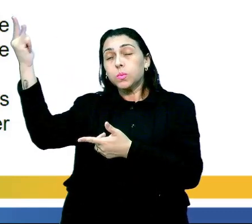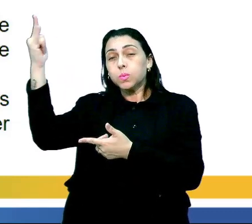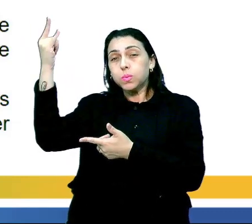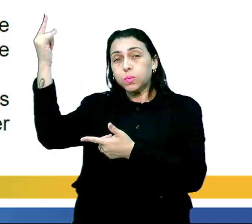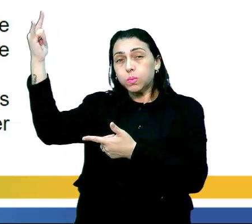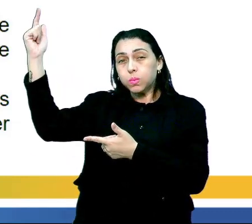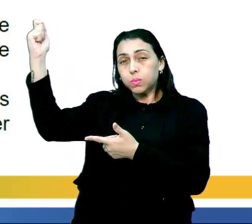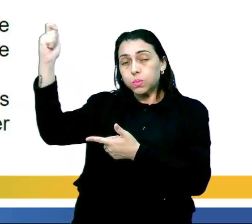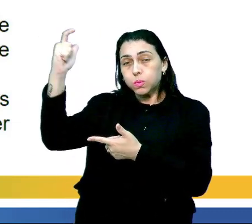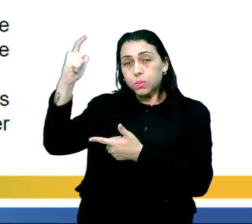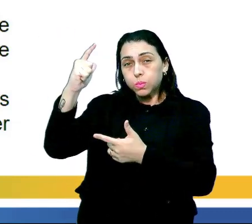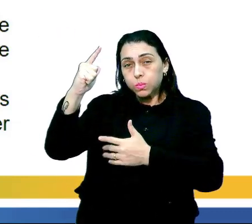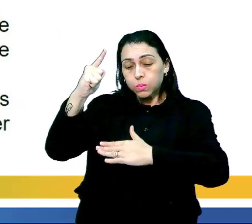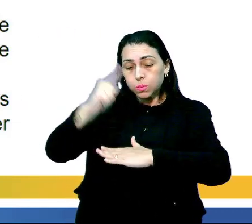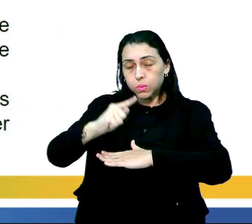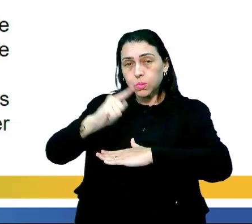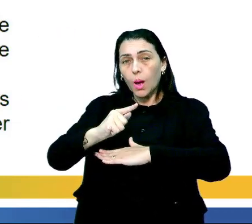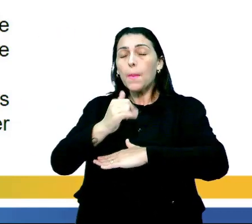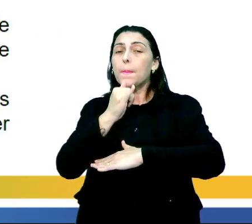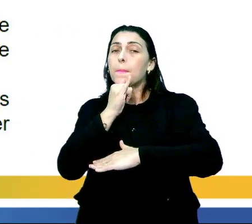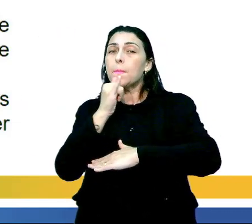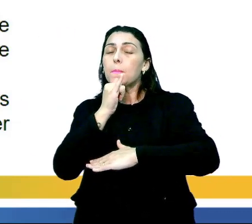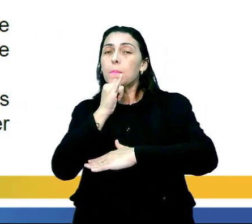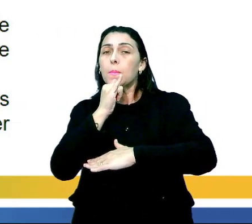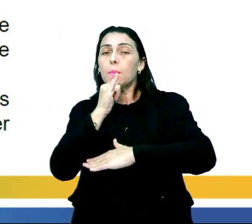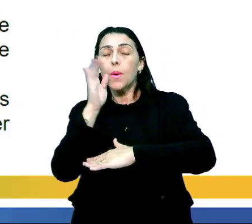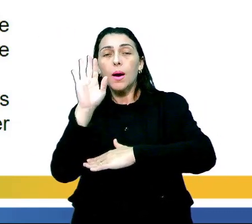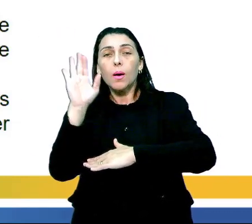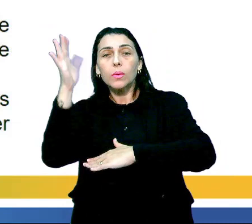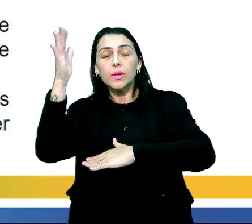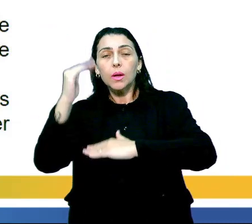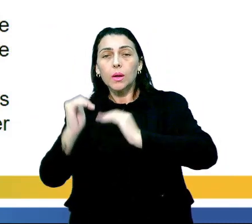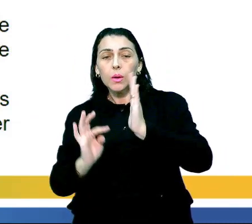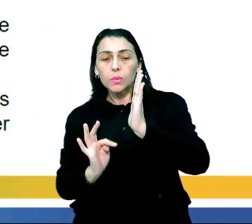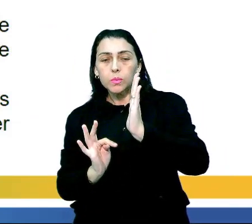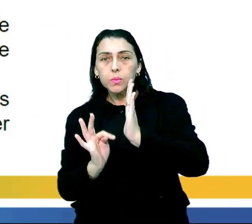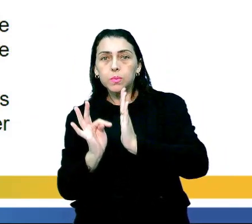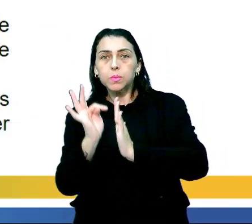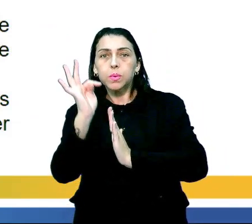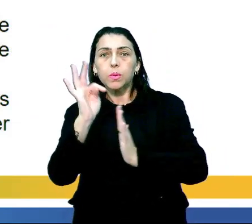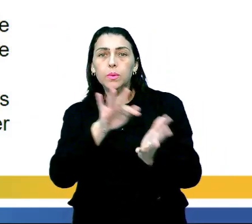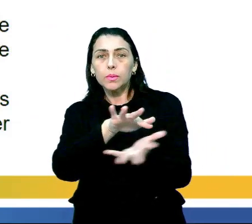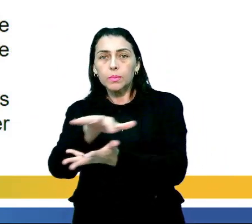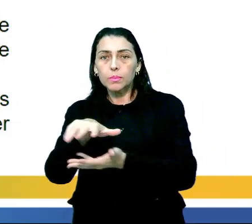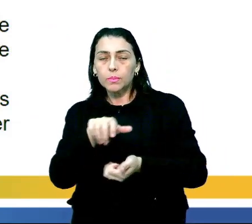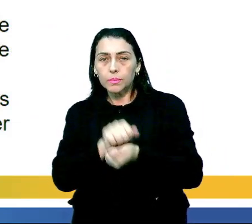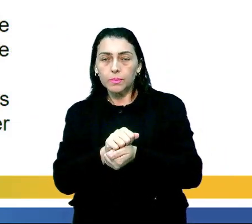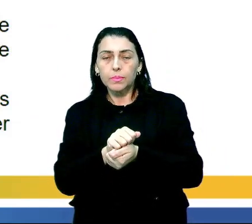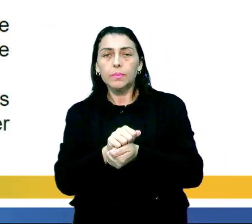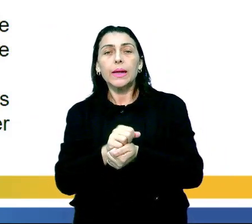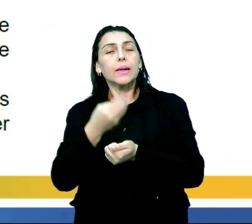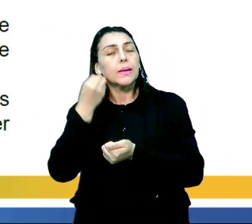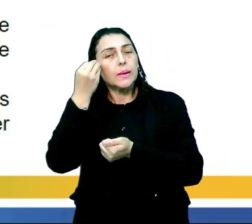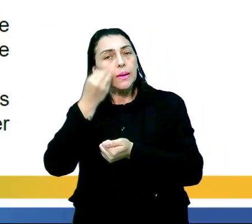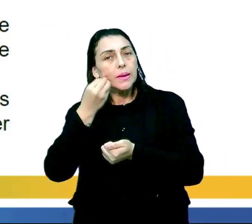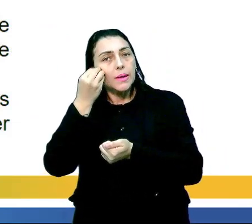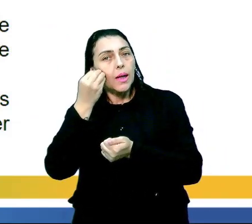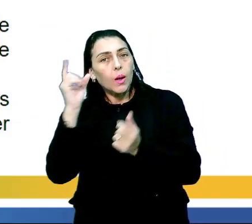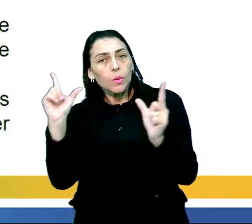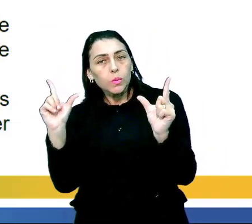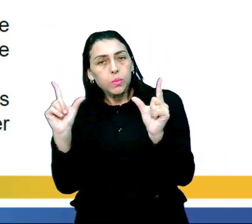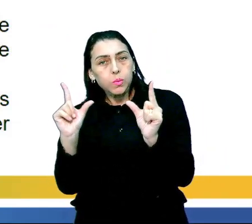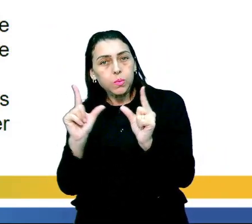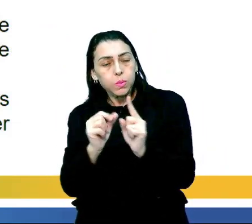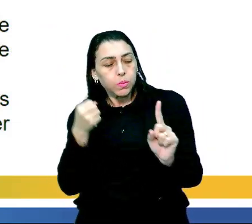na superfície terrestre e por isso provocam aí a elevação da temperatura no planeta. Para tentar reduzir